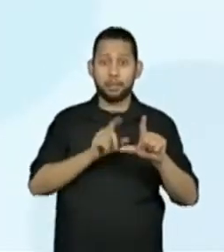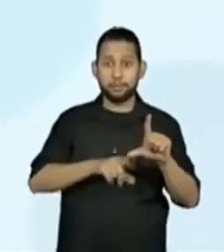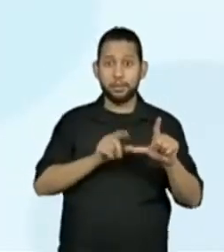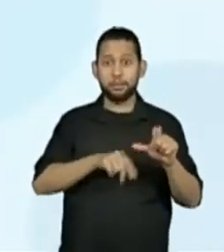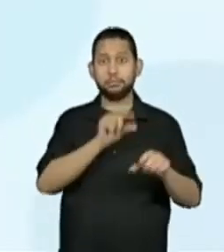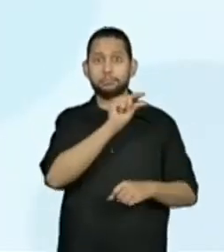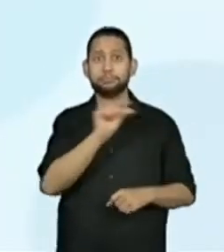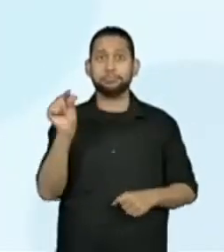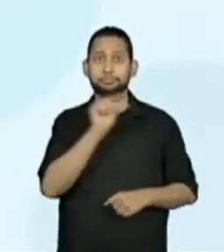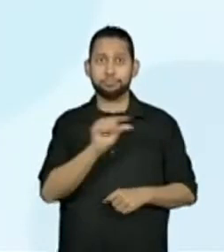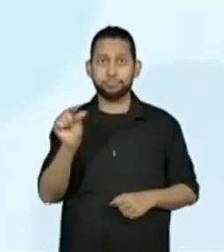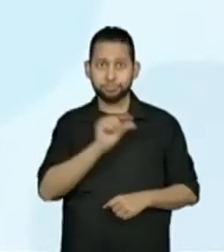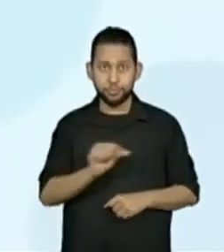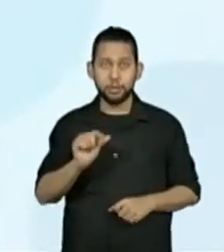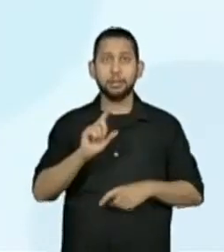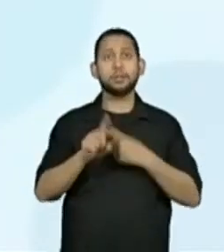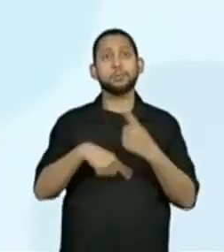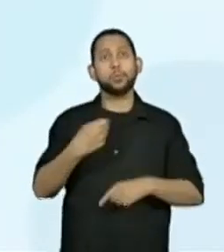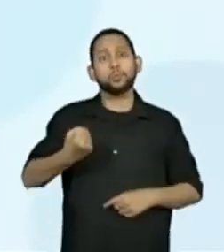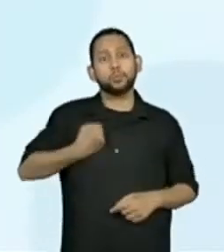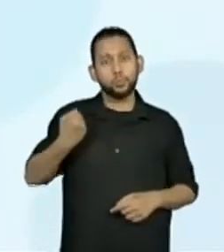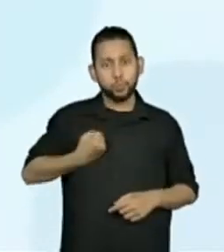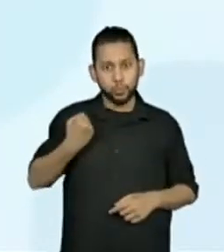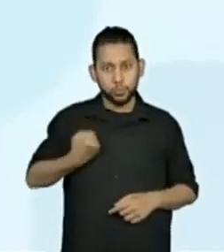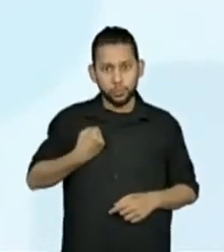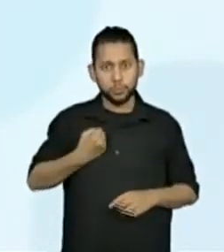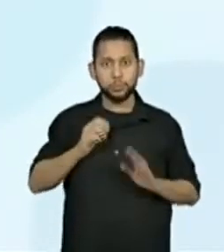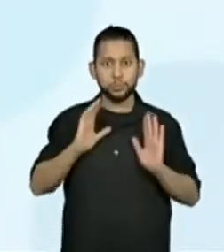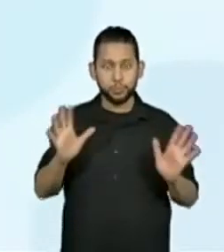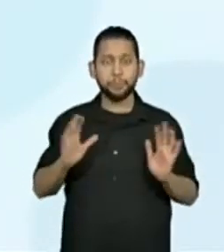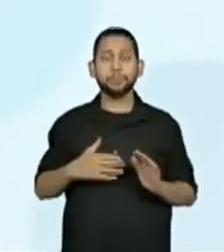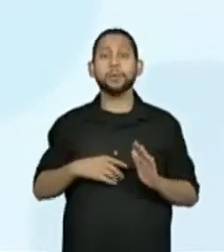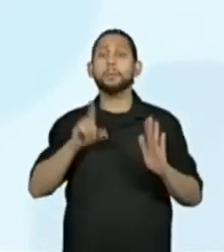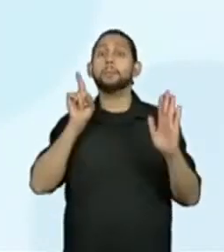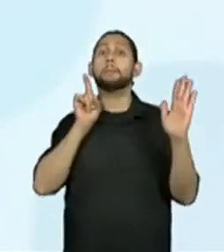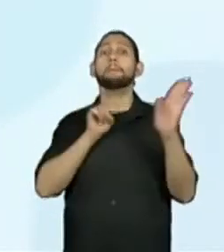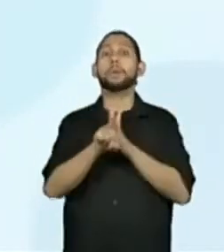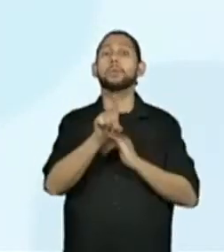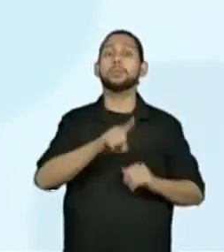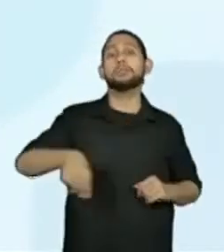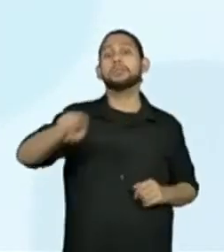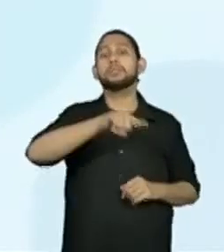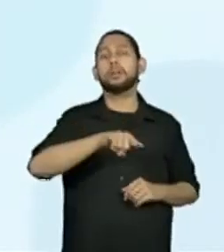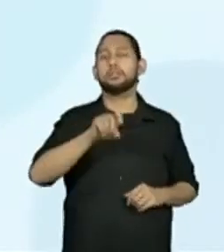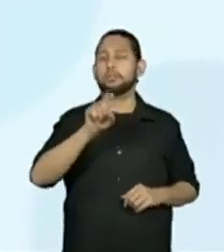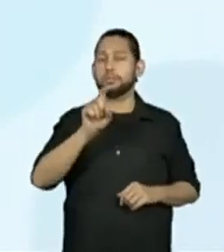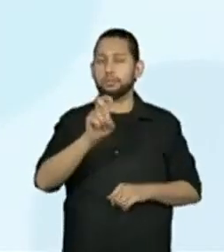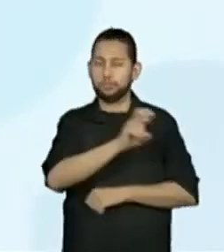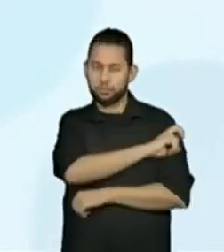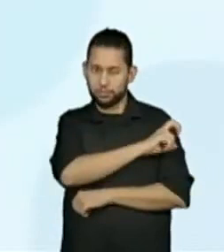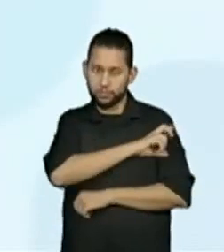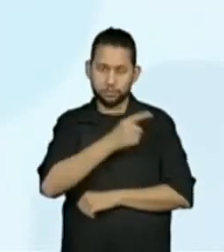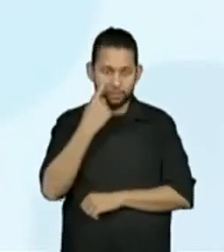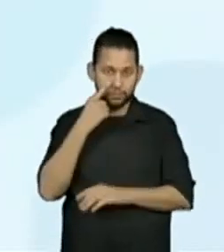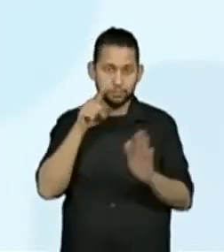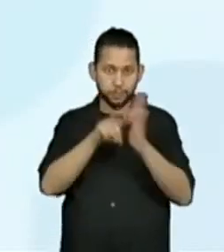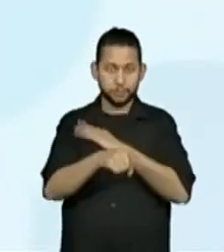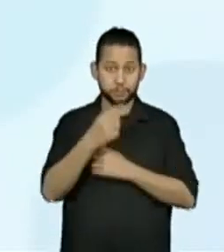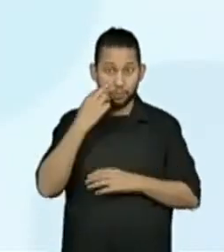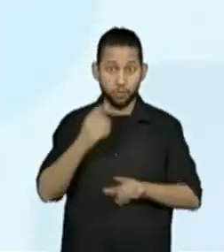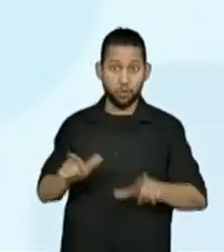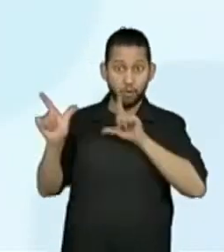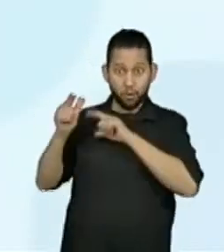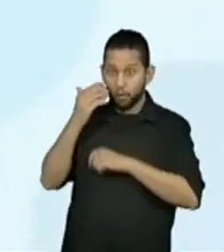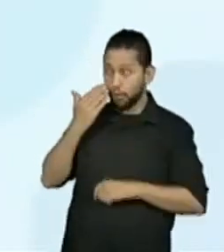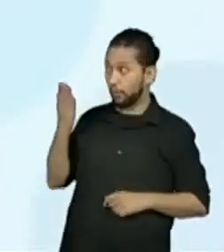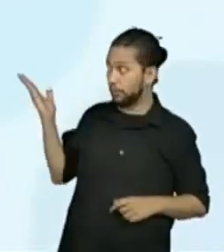número, perfeito. Ok? Letra e número. Mas eu tenho uma perguntinha para a galera do quinto ano. Observando essa imagem que está na